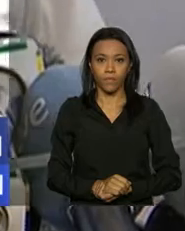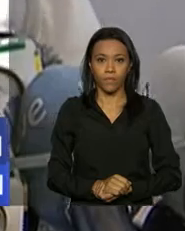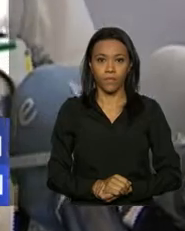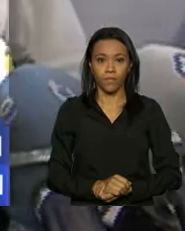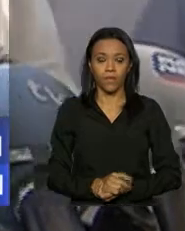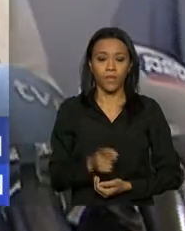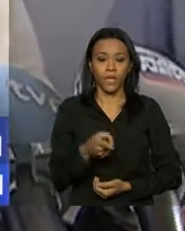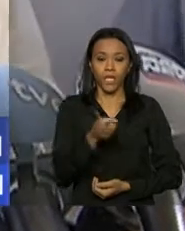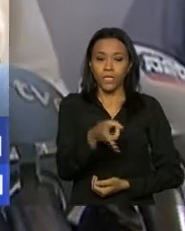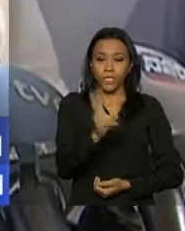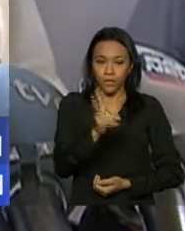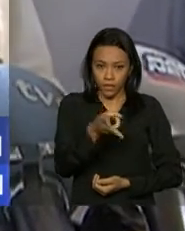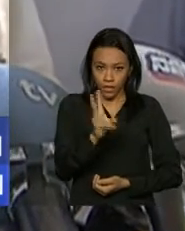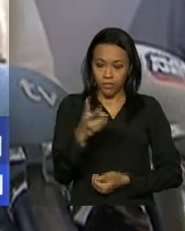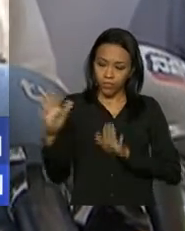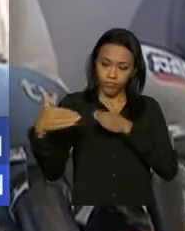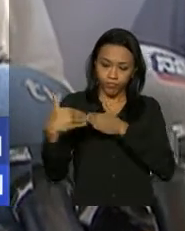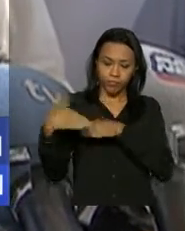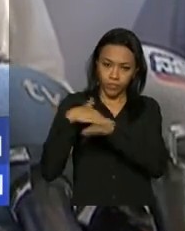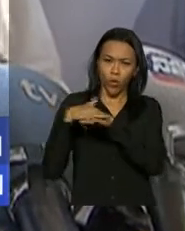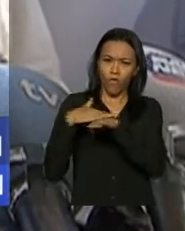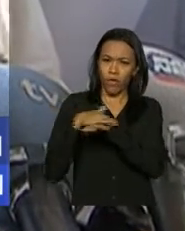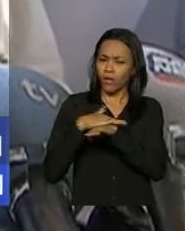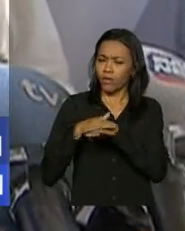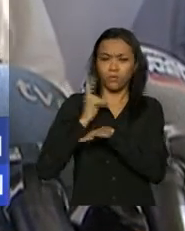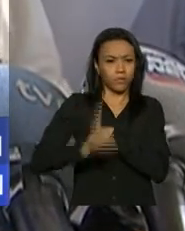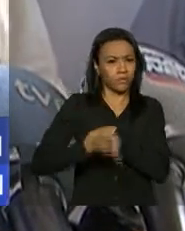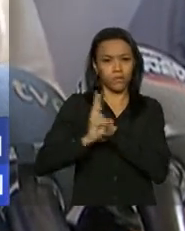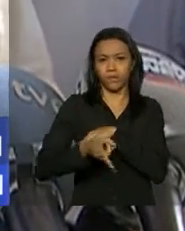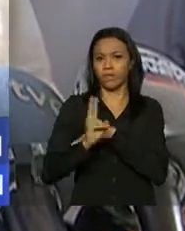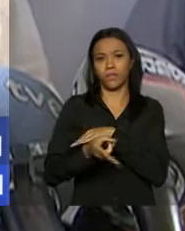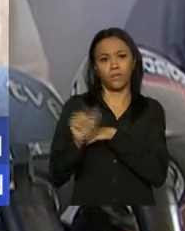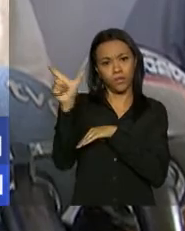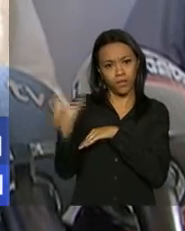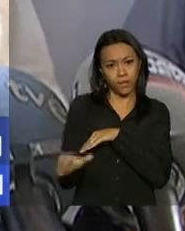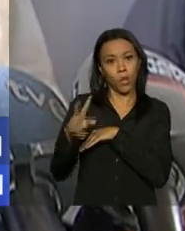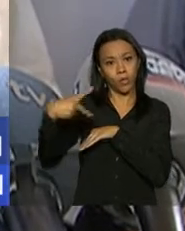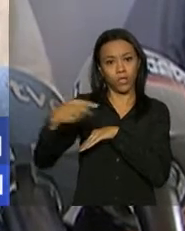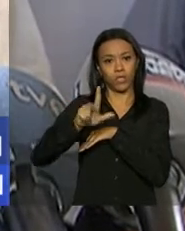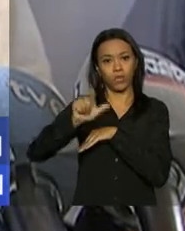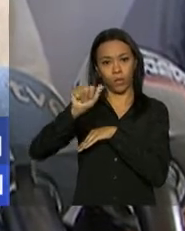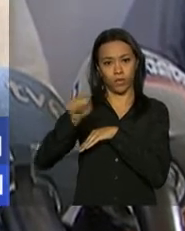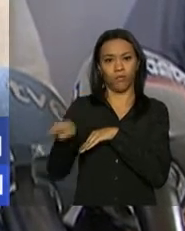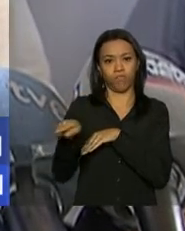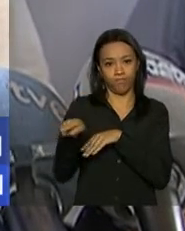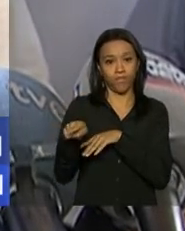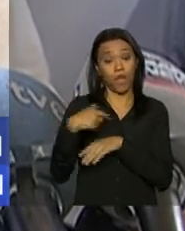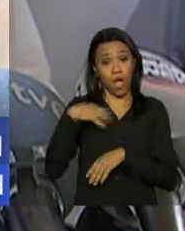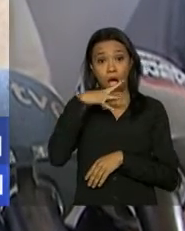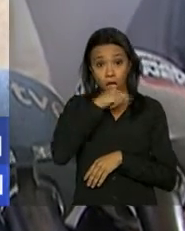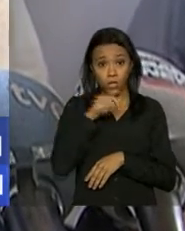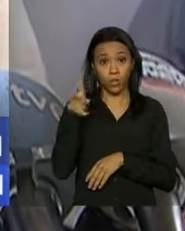Foi como sempre foram as minhas conversas. Eu converso sistematicamente com o presidente Lula. Acho que o